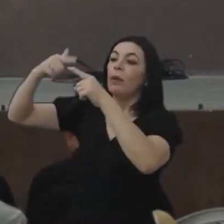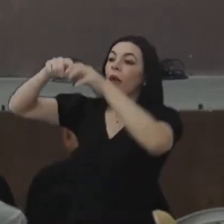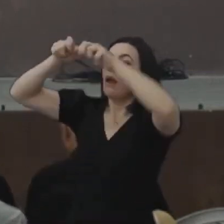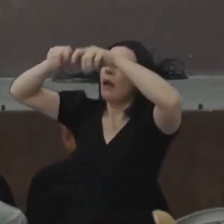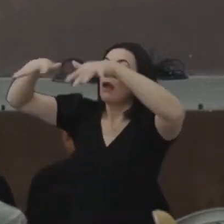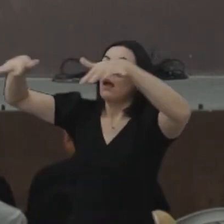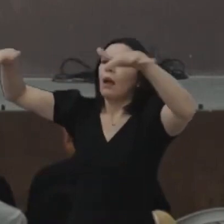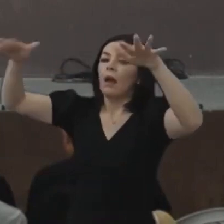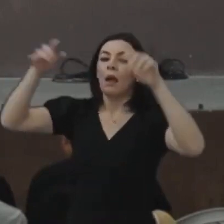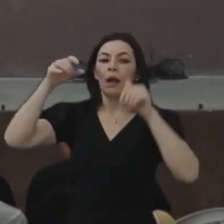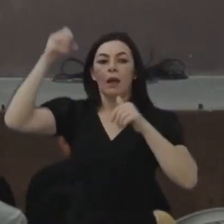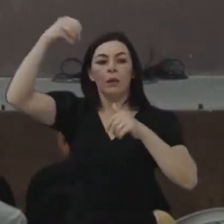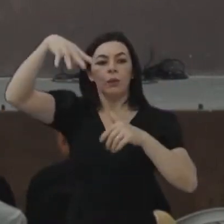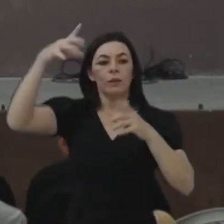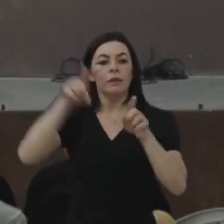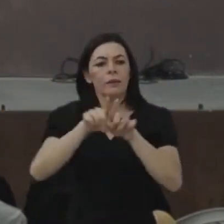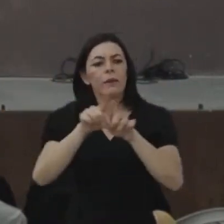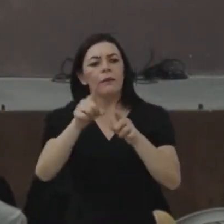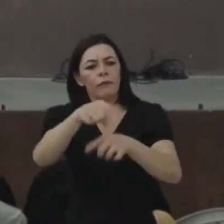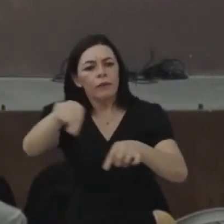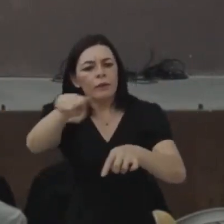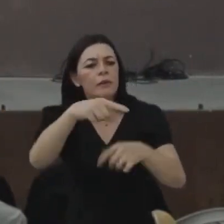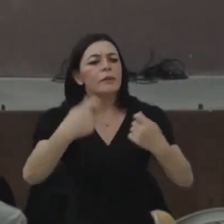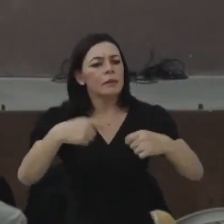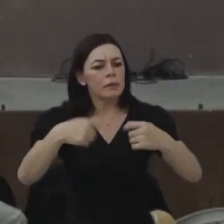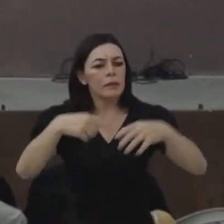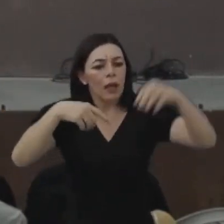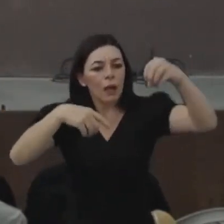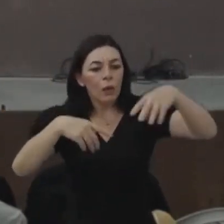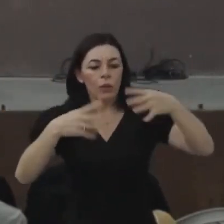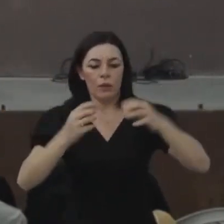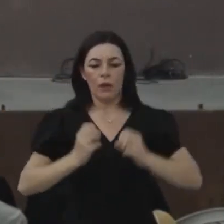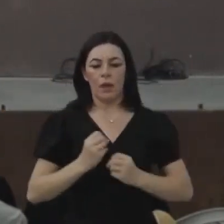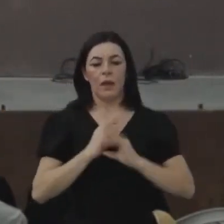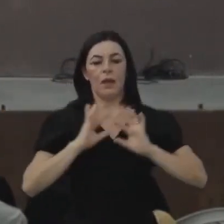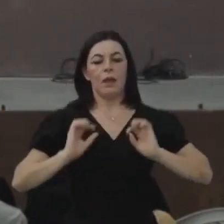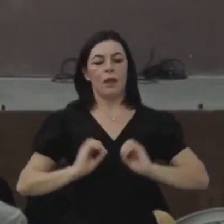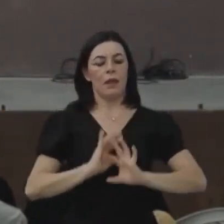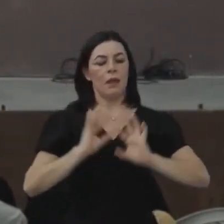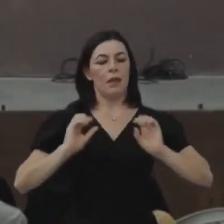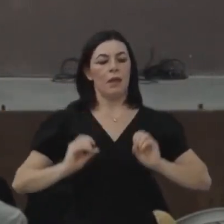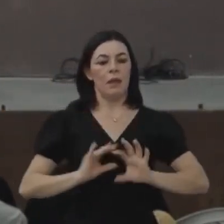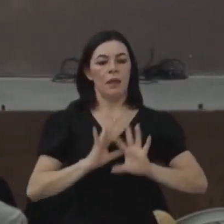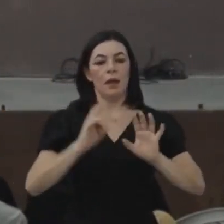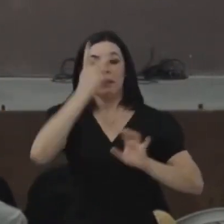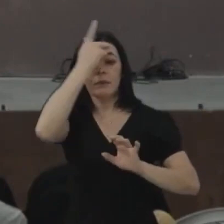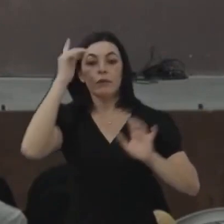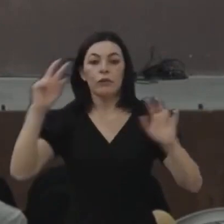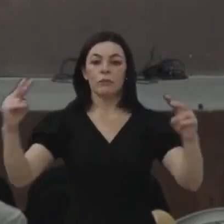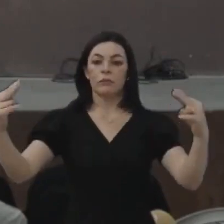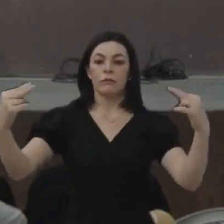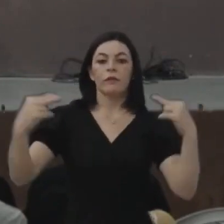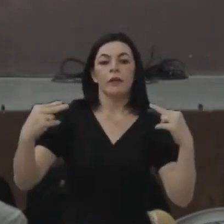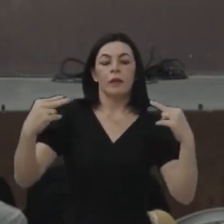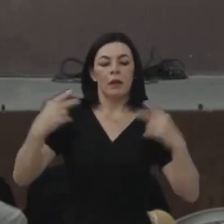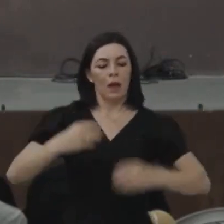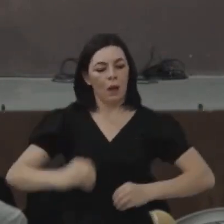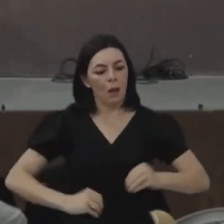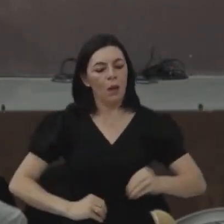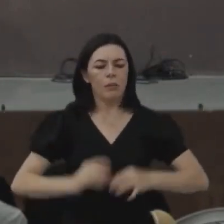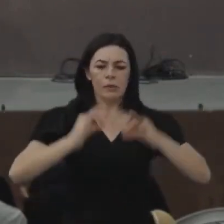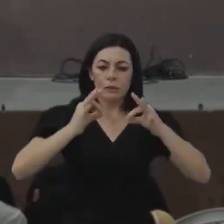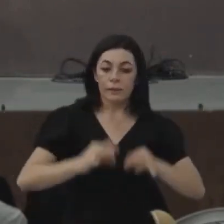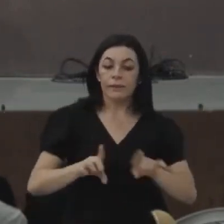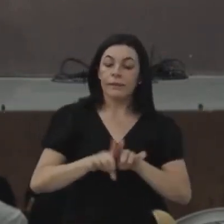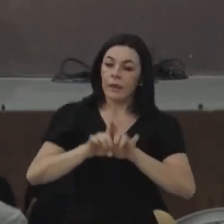Assim brilhe também a luz de vocês diante dos outros, para que vejam as boas obras que vocês fazem e glorifiquem o Pai de